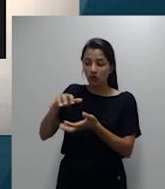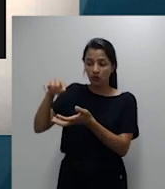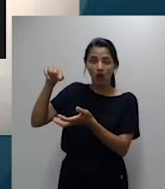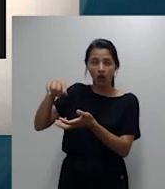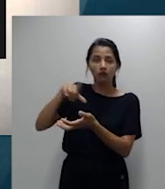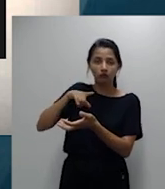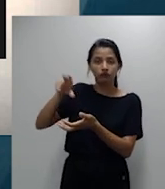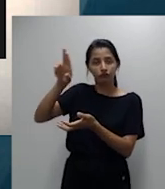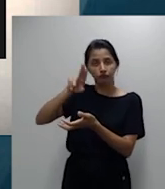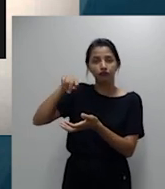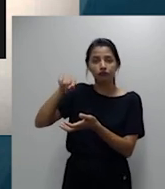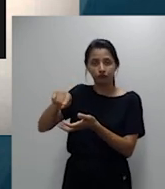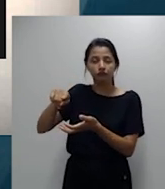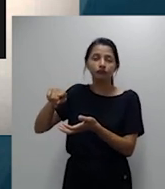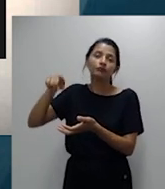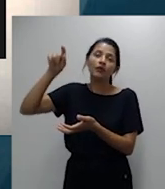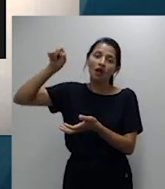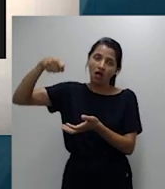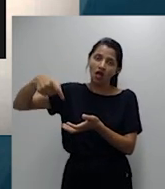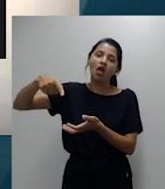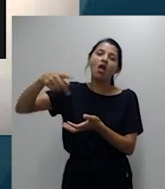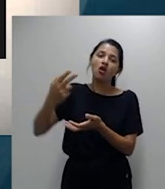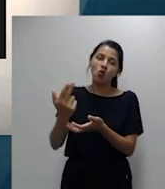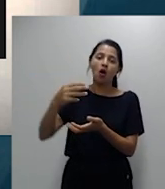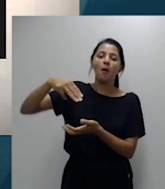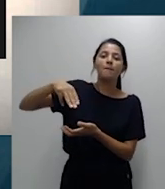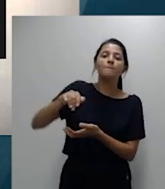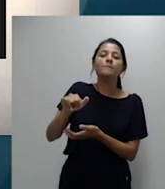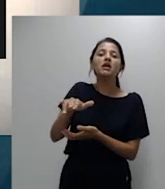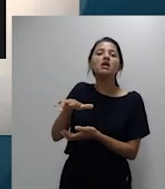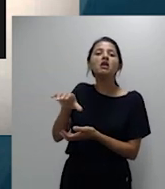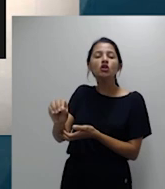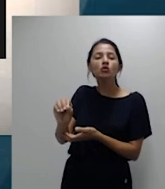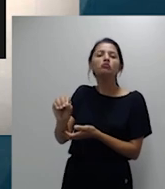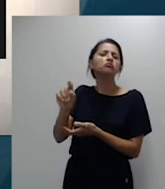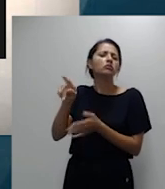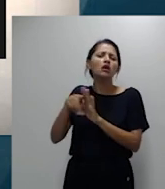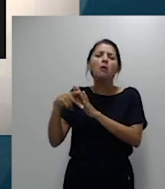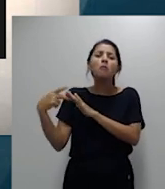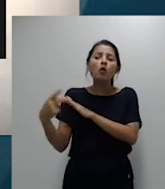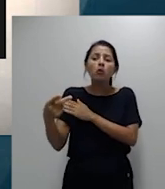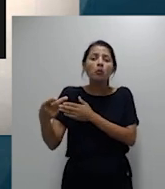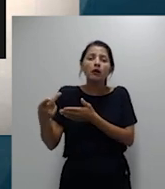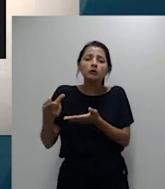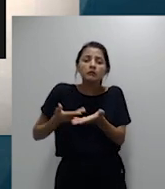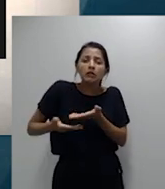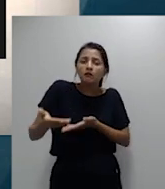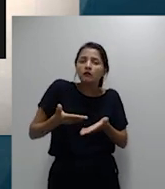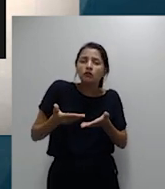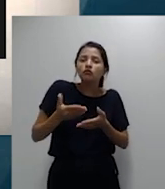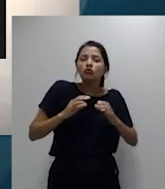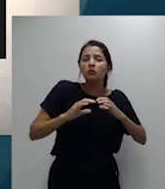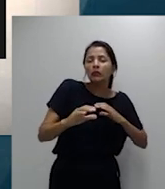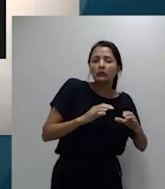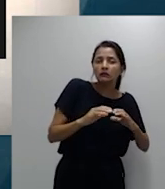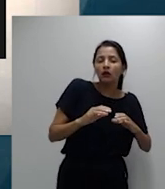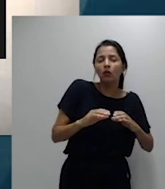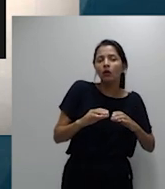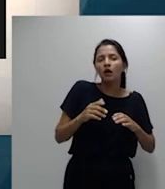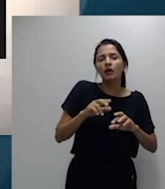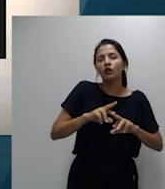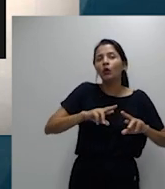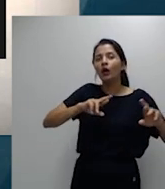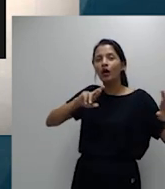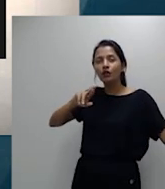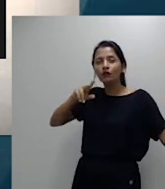disponibilizados se constitui em meios para que será prestado serviços de comunicação escapando se a hipótese de